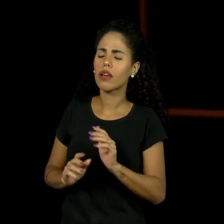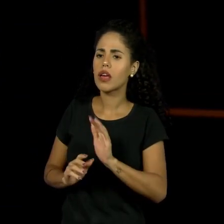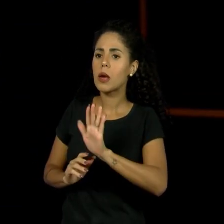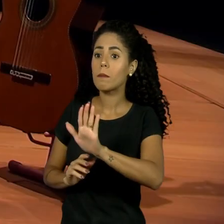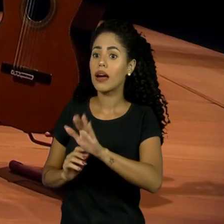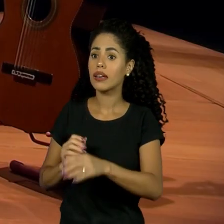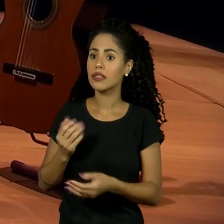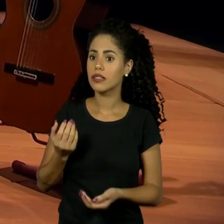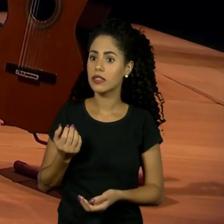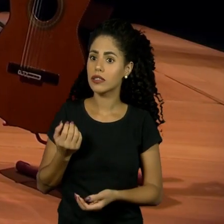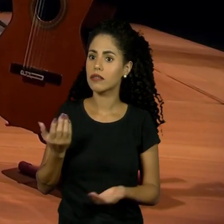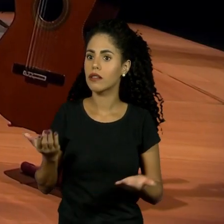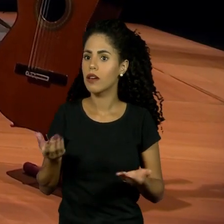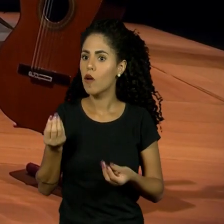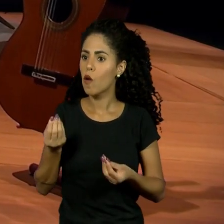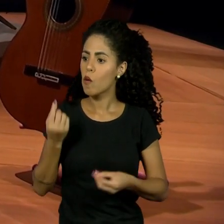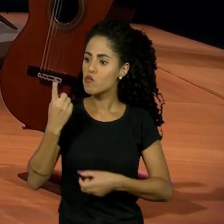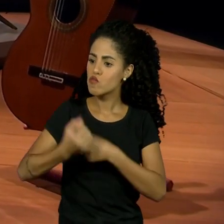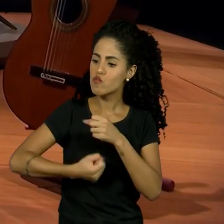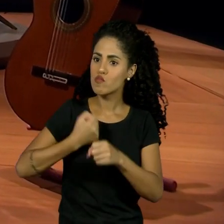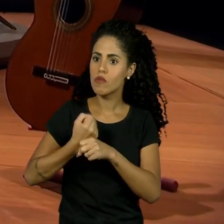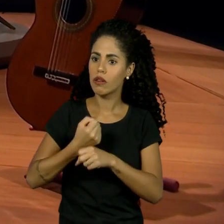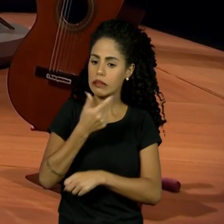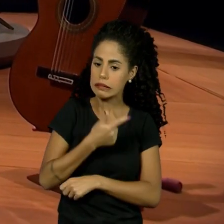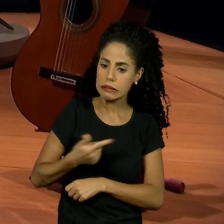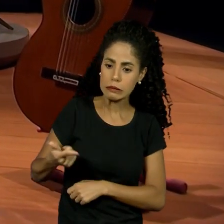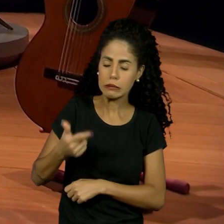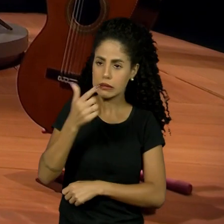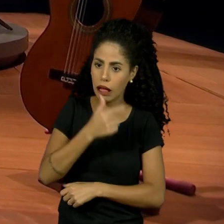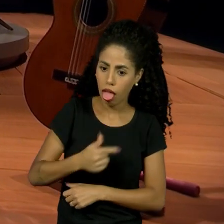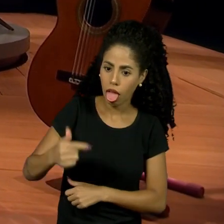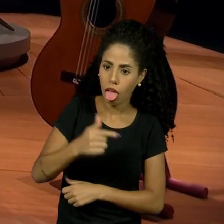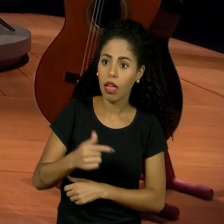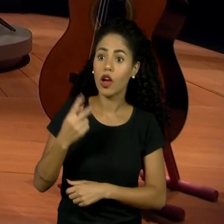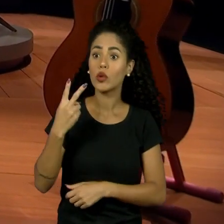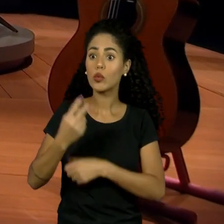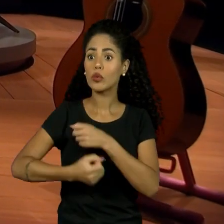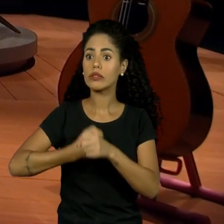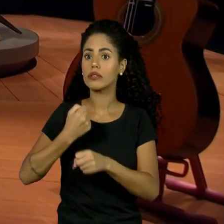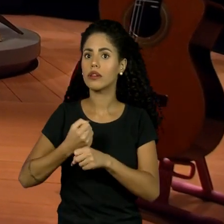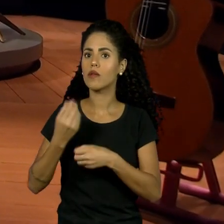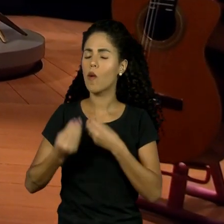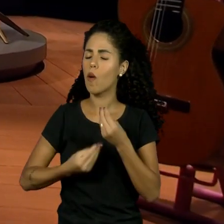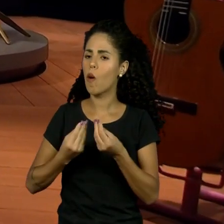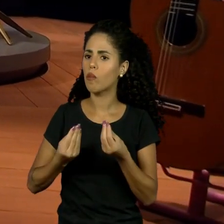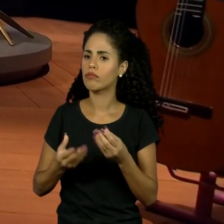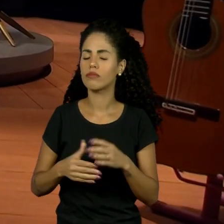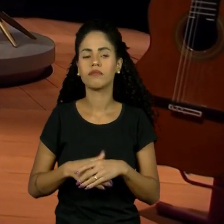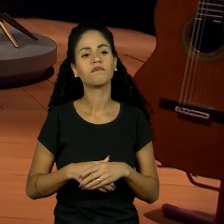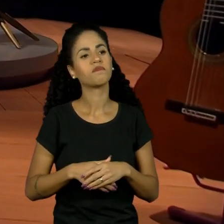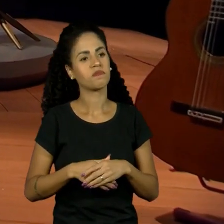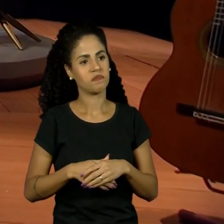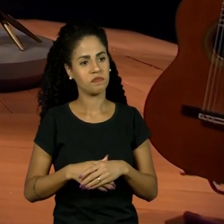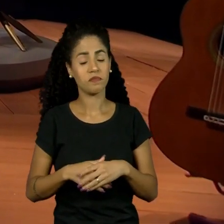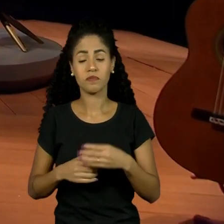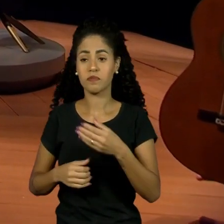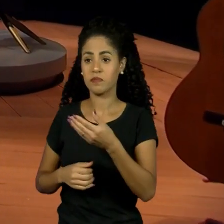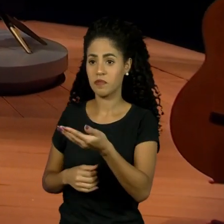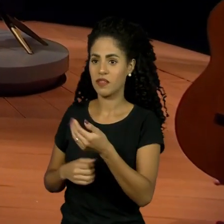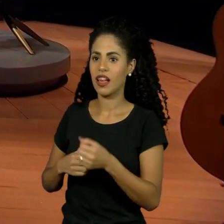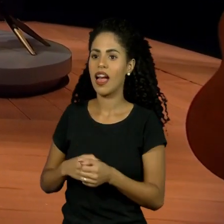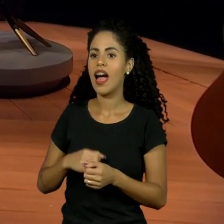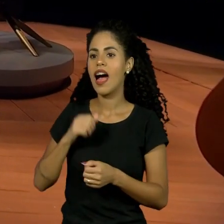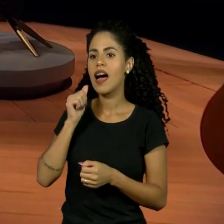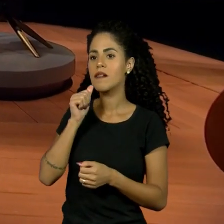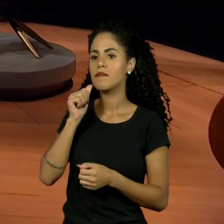1 ano toda semana. Falei, caramba. Aí depois de 2 anos, aí a Melissa virou e perguntou,